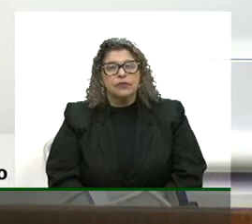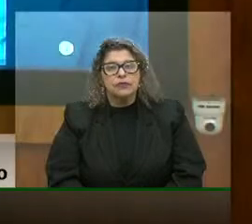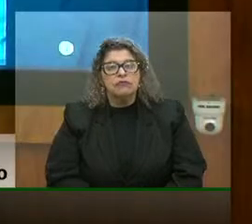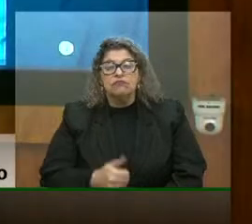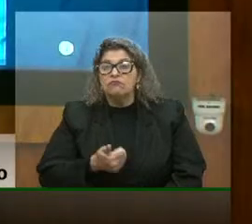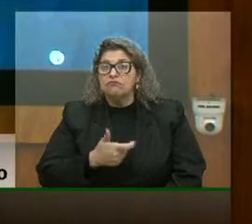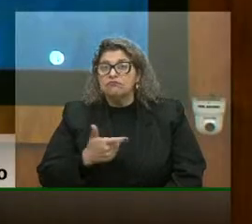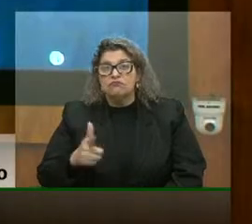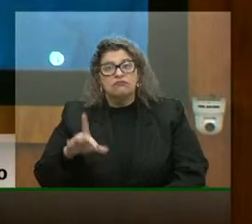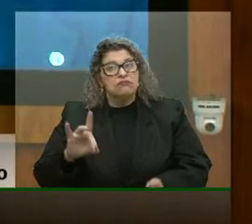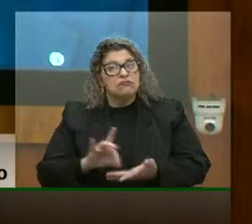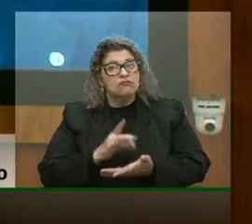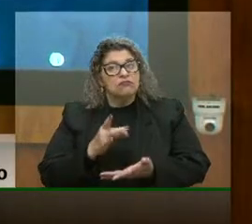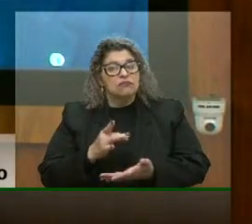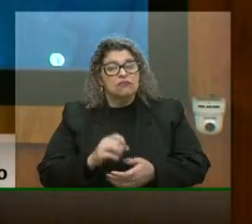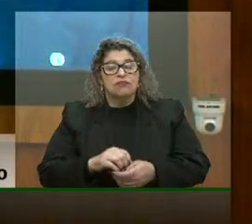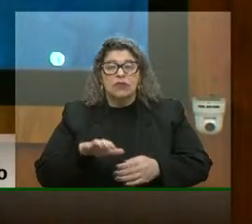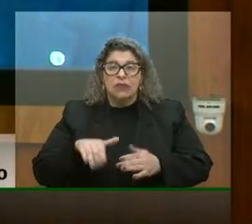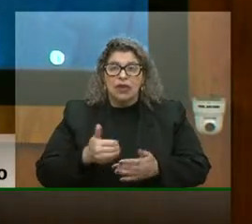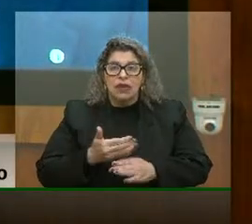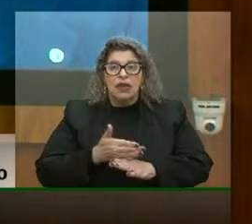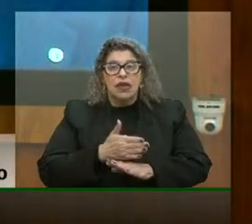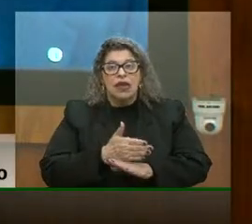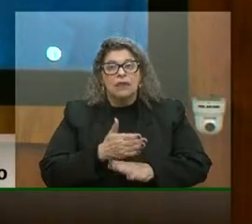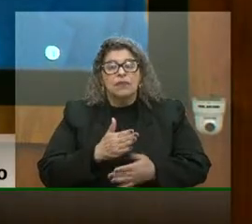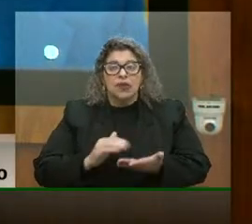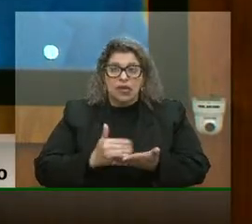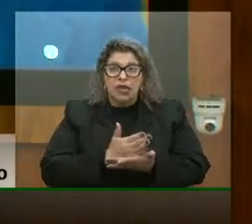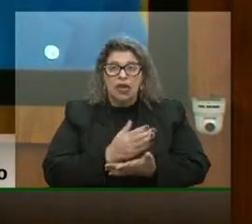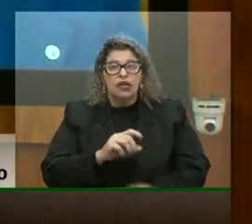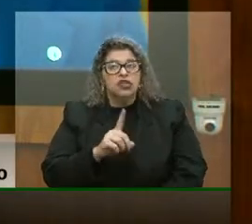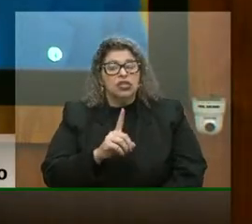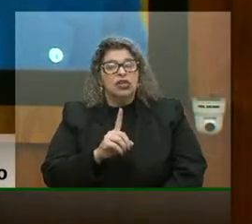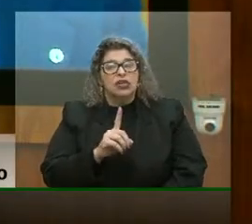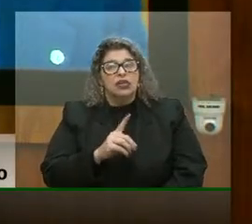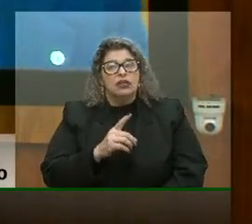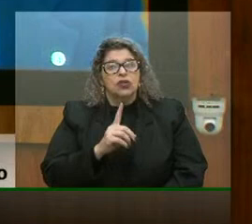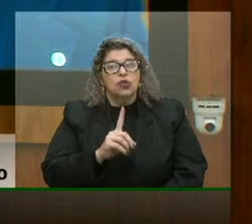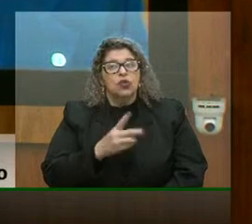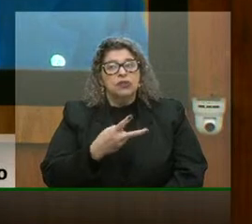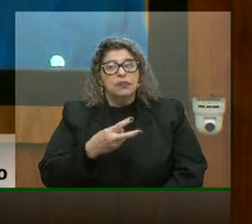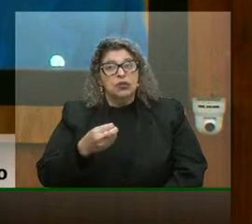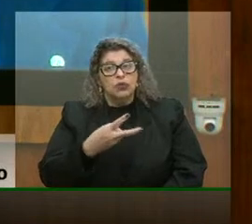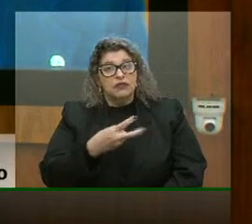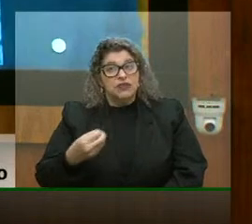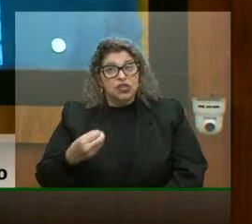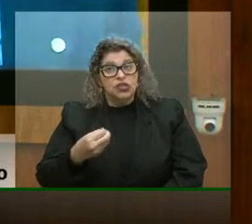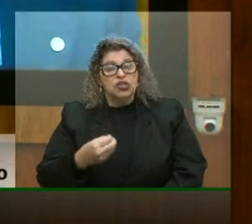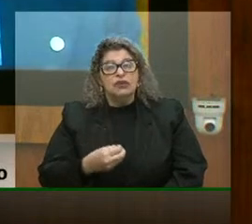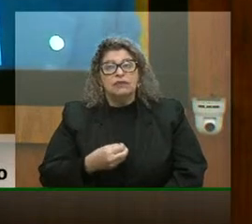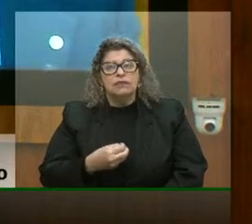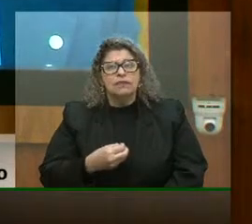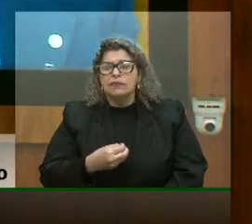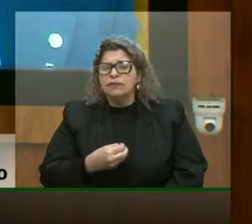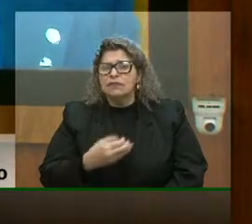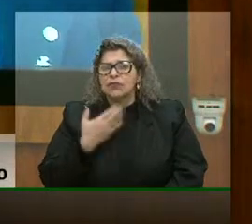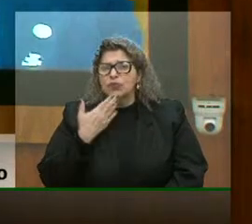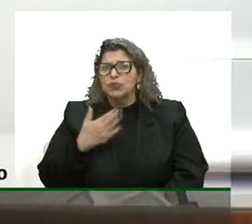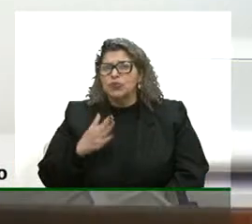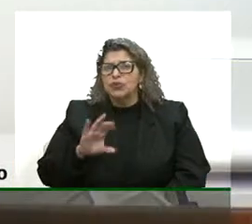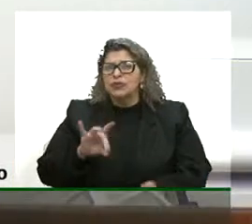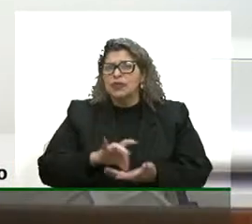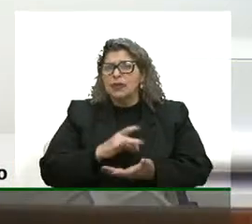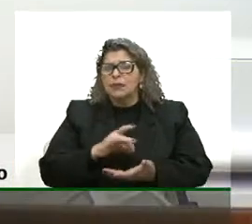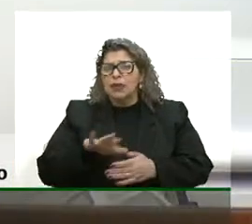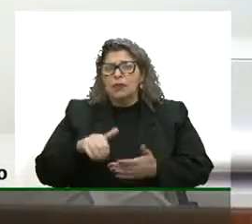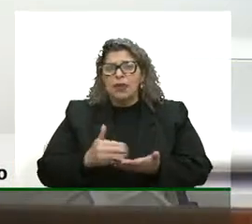Não havendo inscritos para encaminhar o PL 191-2020, passamos a... Senhor presidente, eu gostaria de me inscrever